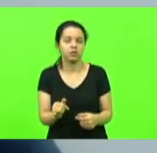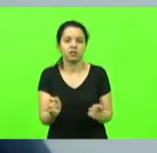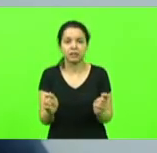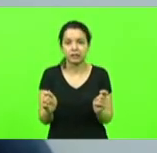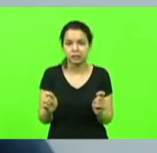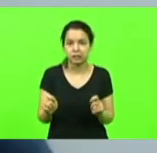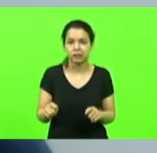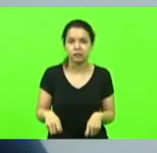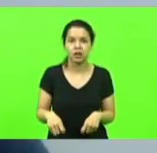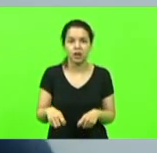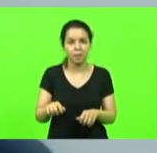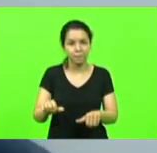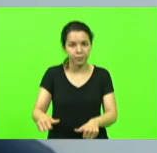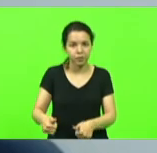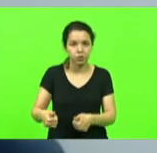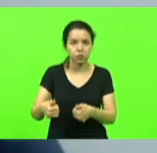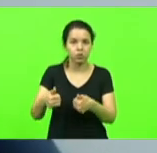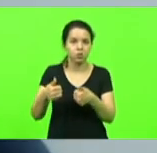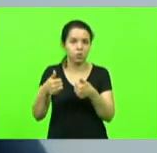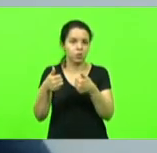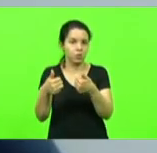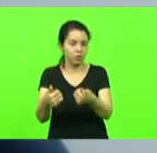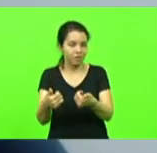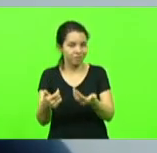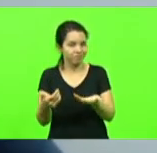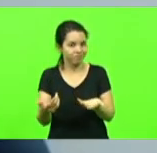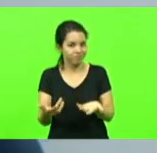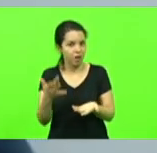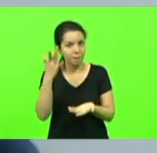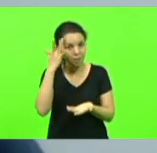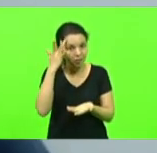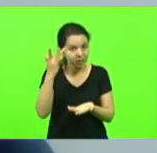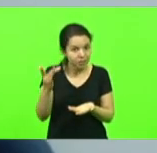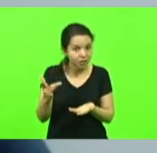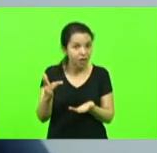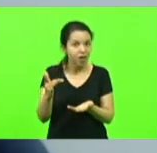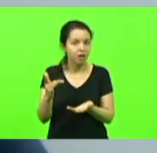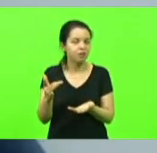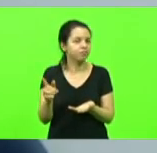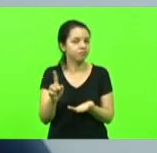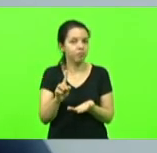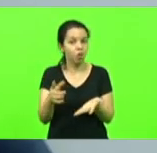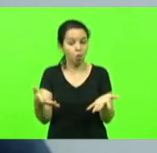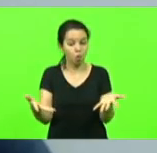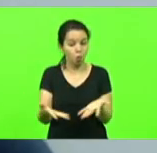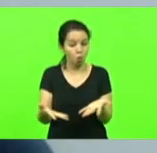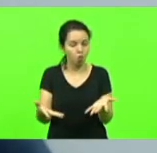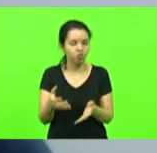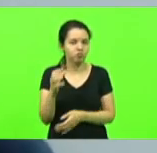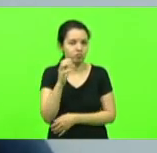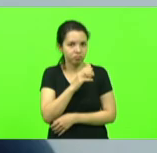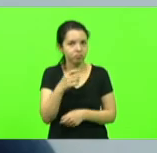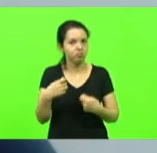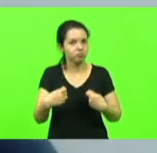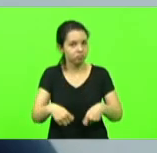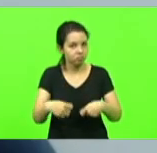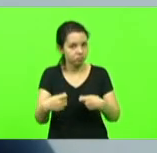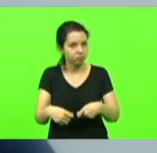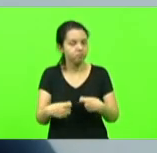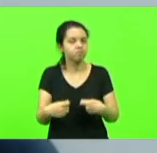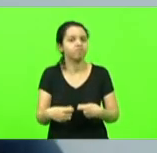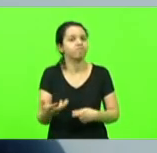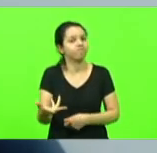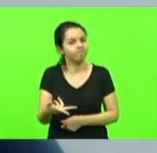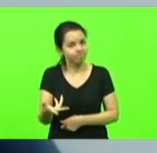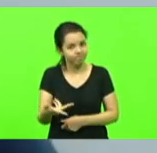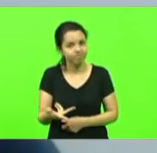a melhorar, e isso não é para amanhã, isso é para hoje, né, e que isso aconteça o mais breve possível. As